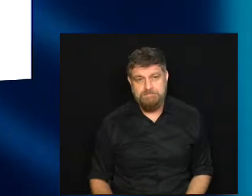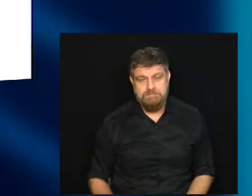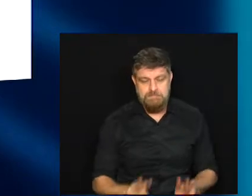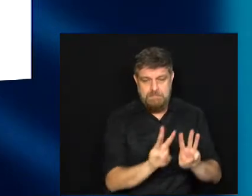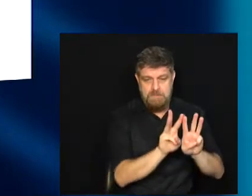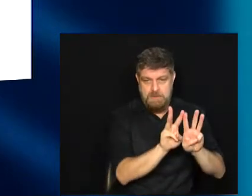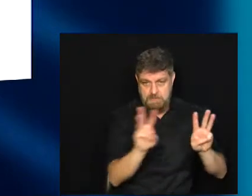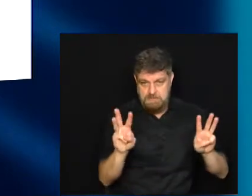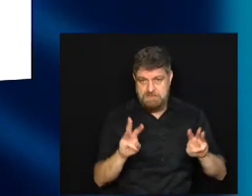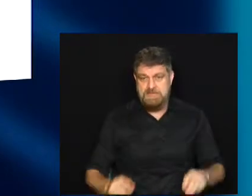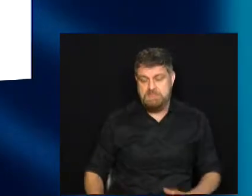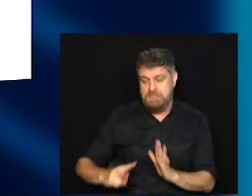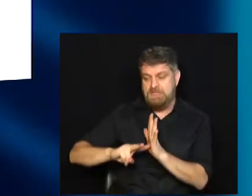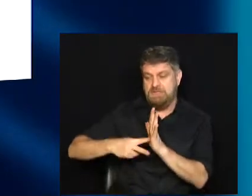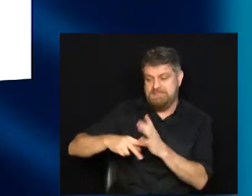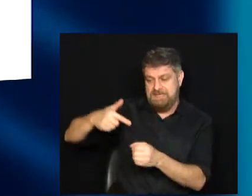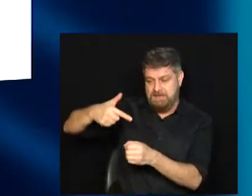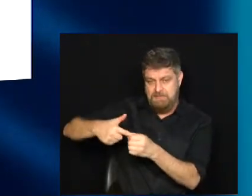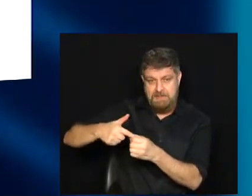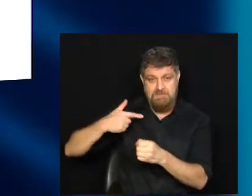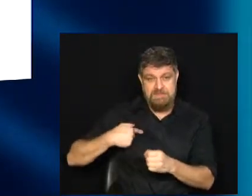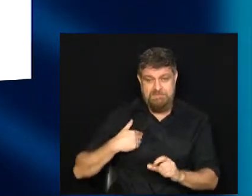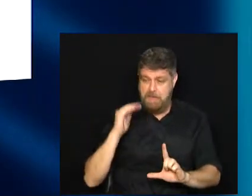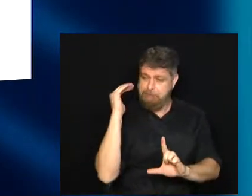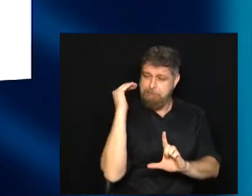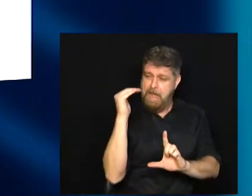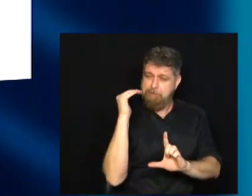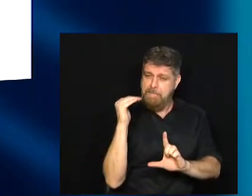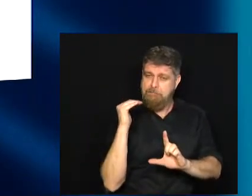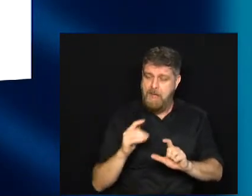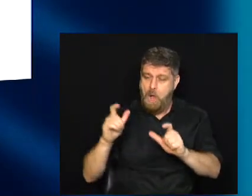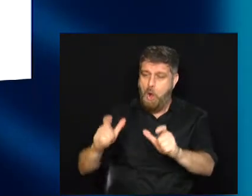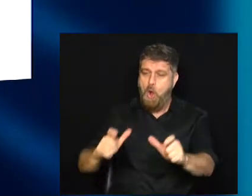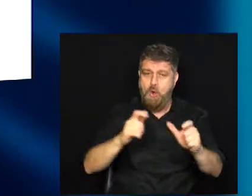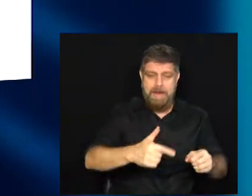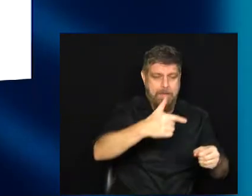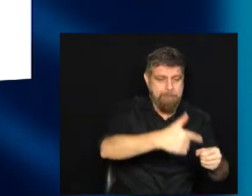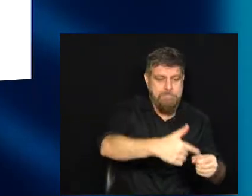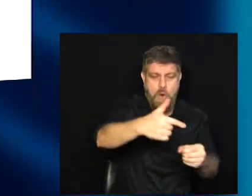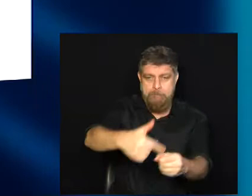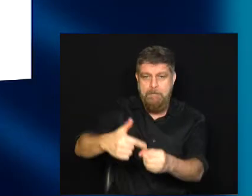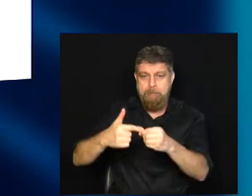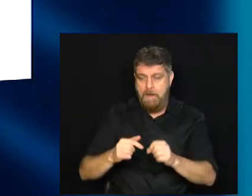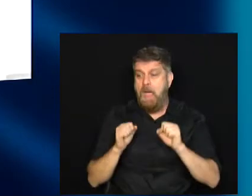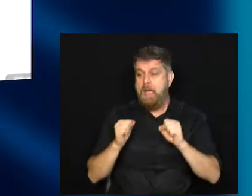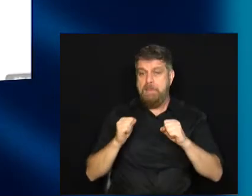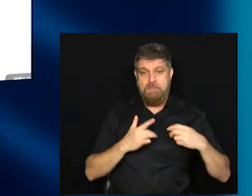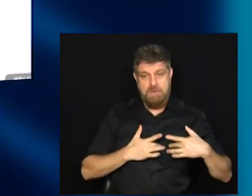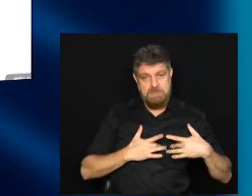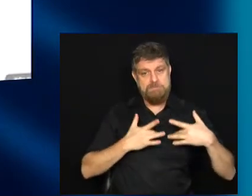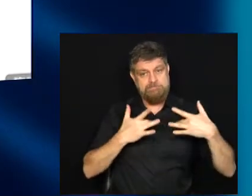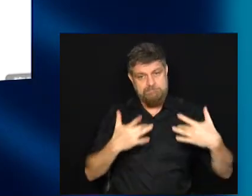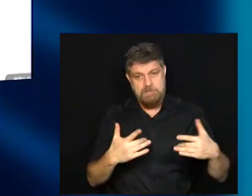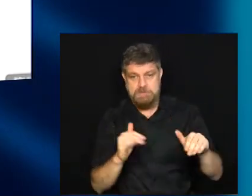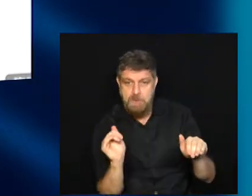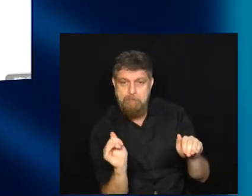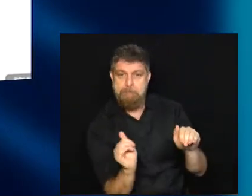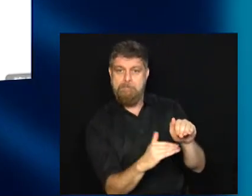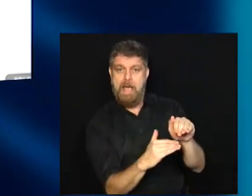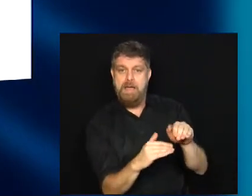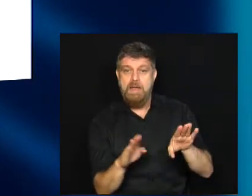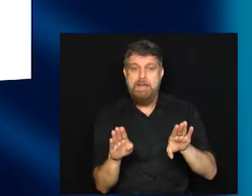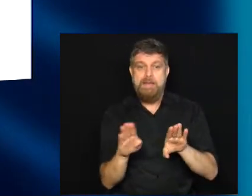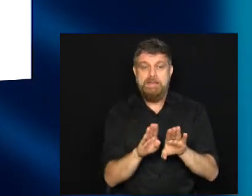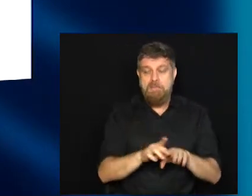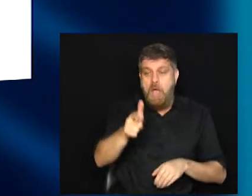RECAP, você confere a lista completa de todos os postos de combustíveis onde é possível deixar as suas doações. Outros